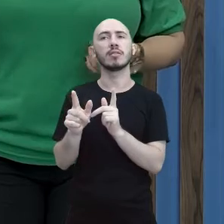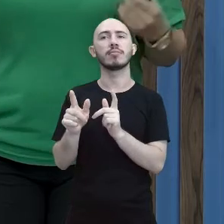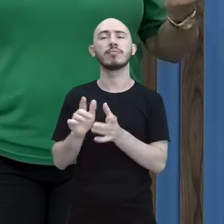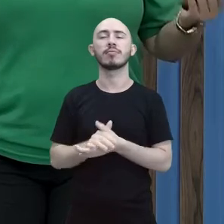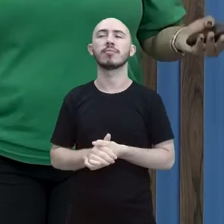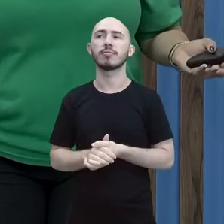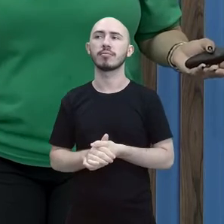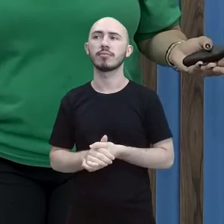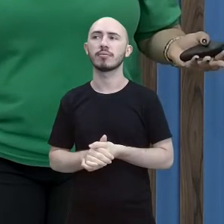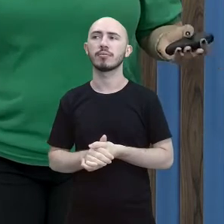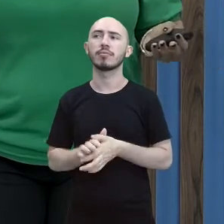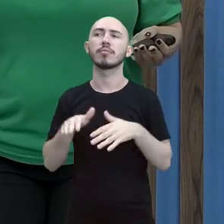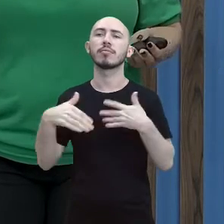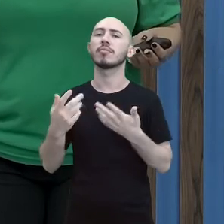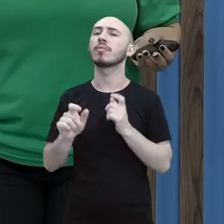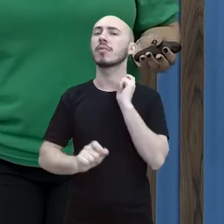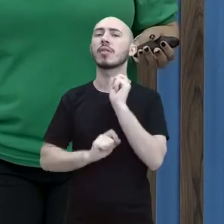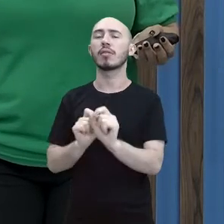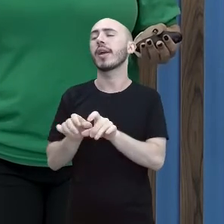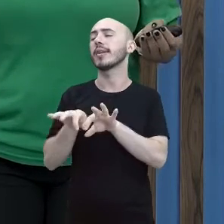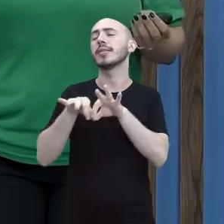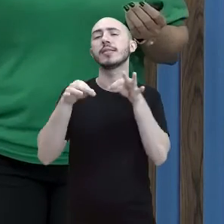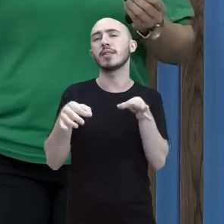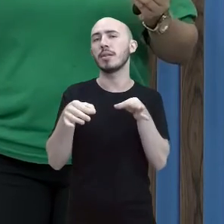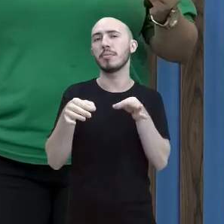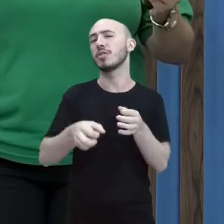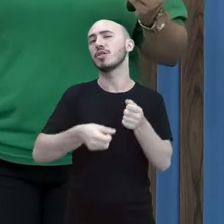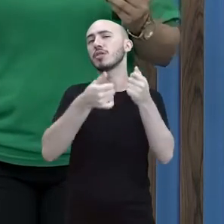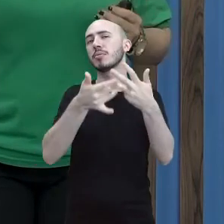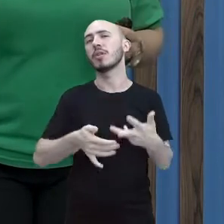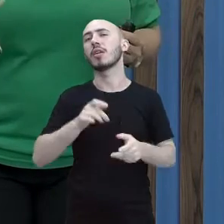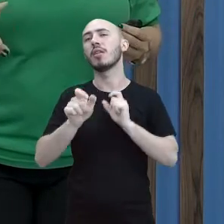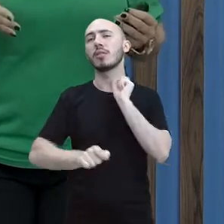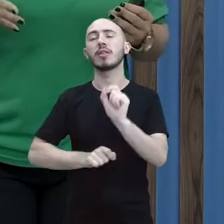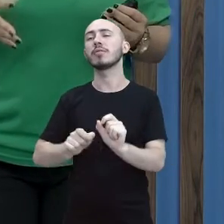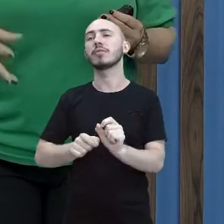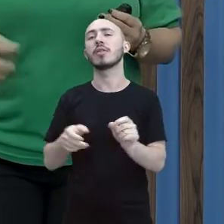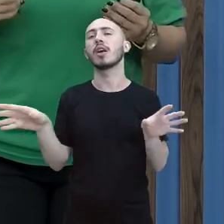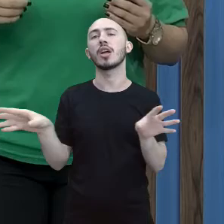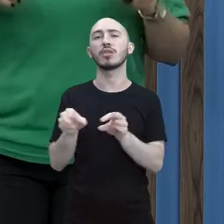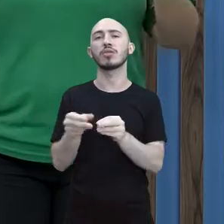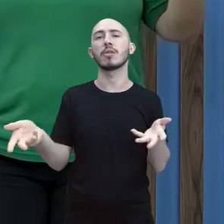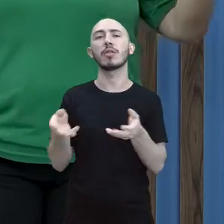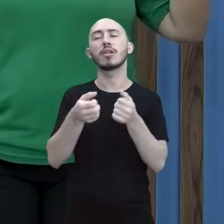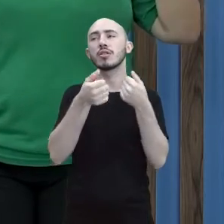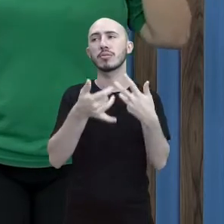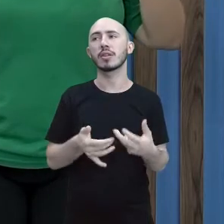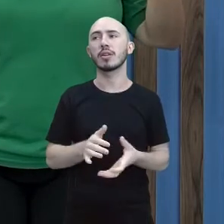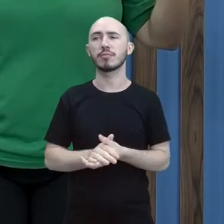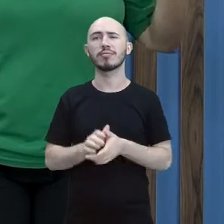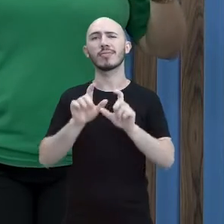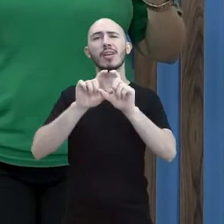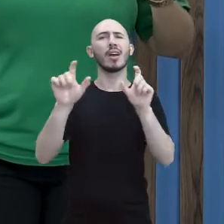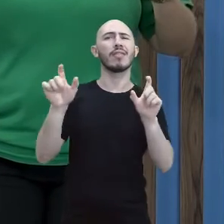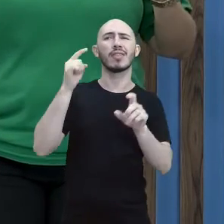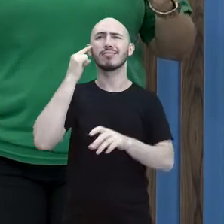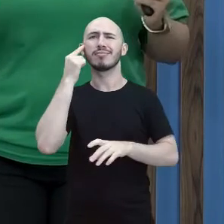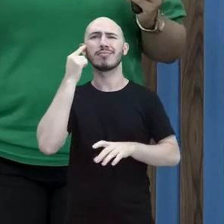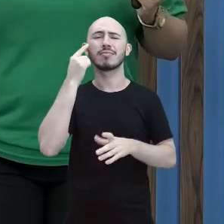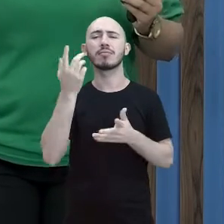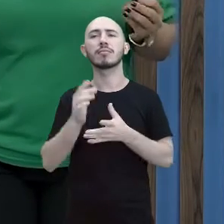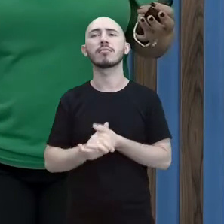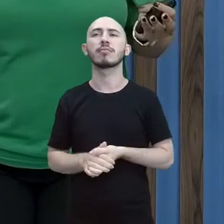iniciais. Uma coisa simples que ele quer falar, vamos falar de modo direto aí, prof, né? Que essa frase me deixou meio